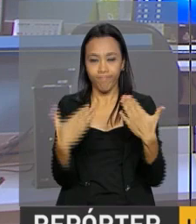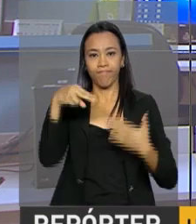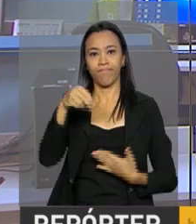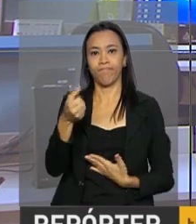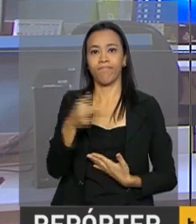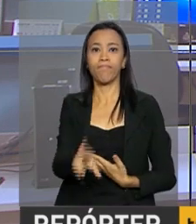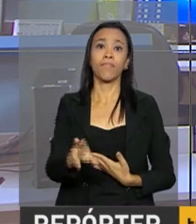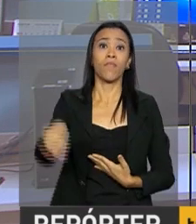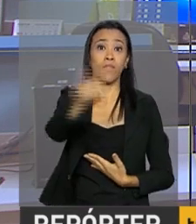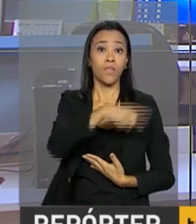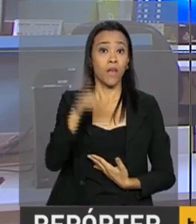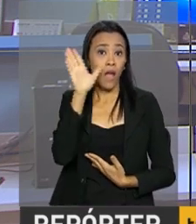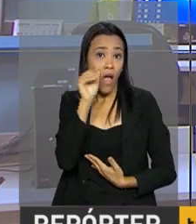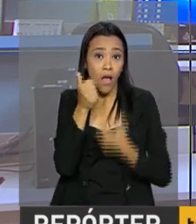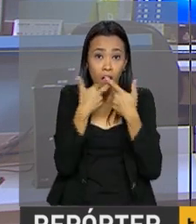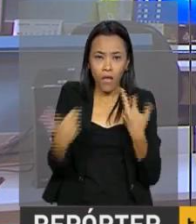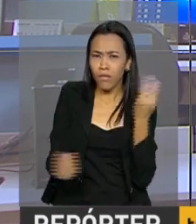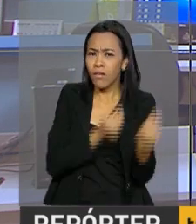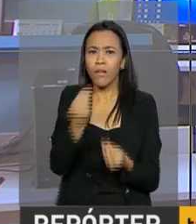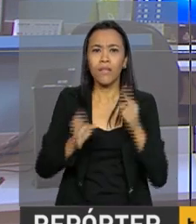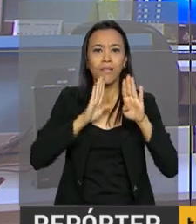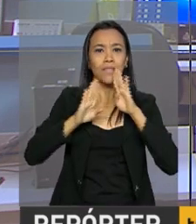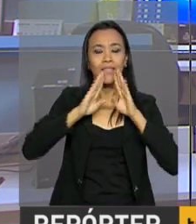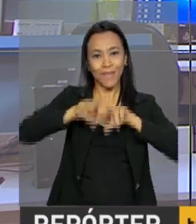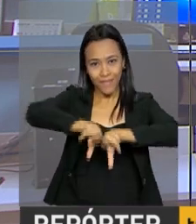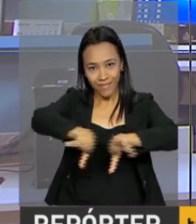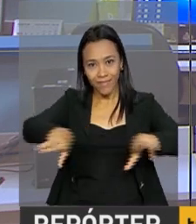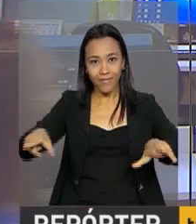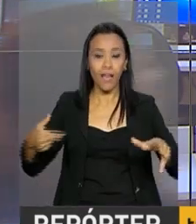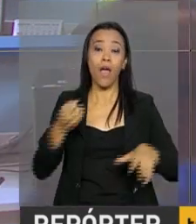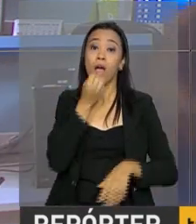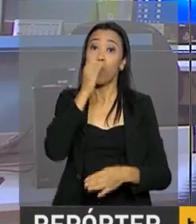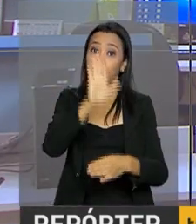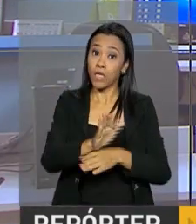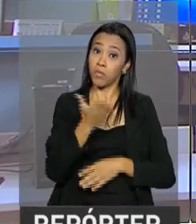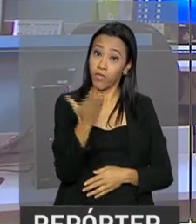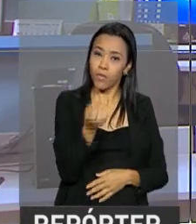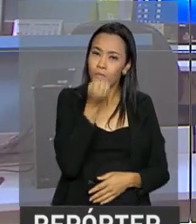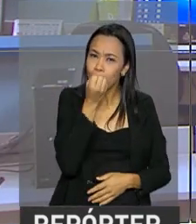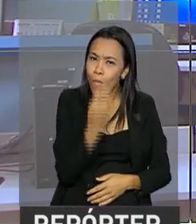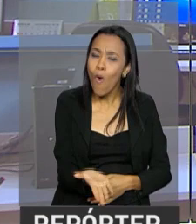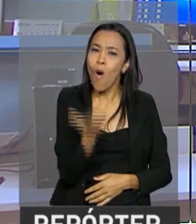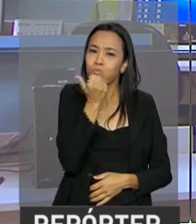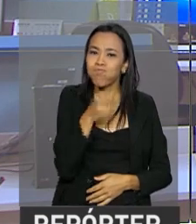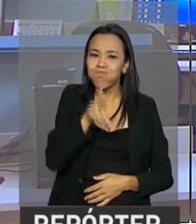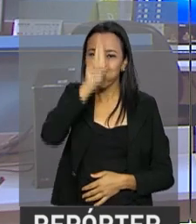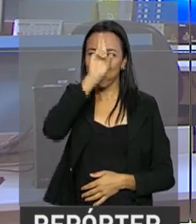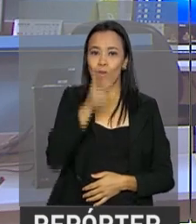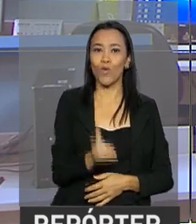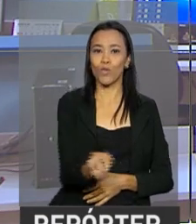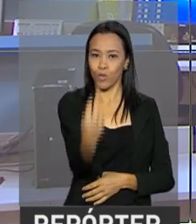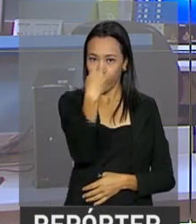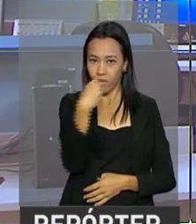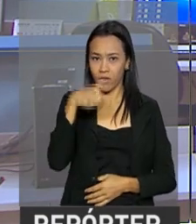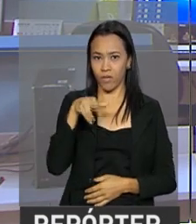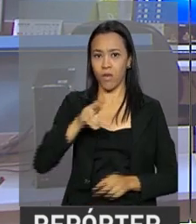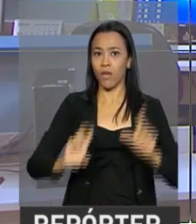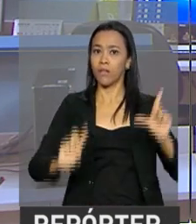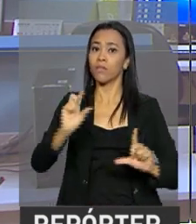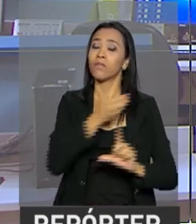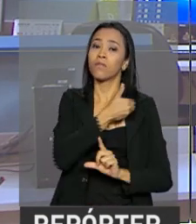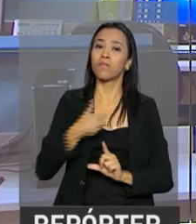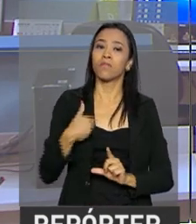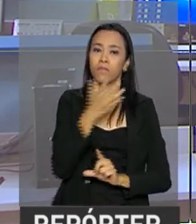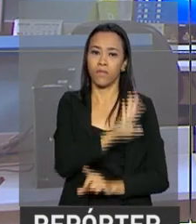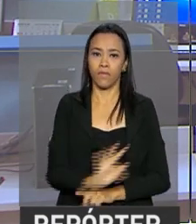NBR acompanha as novidades também Pelas nossas redes sociais Uma boa tarde para você um bom almoço e continue com a gente aqui na NBR